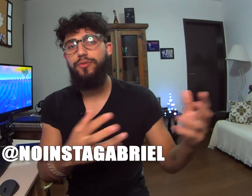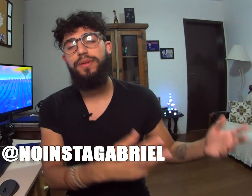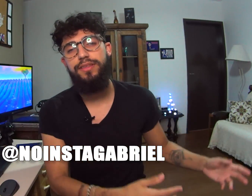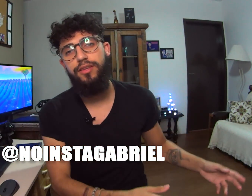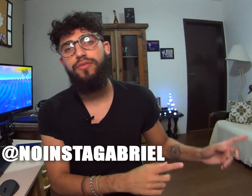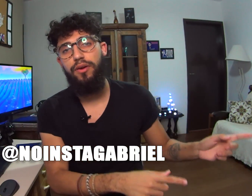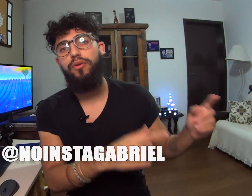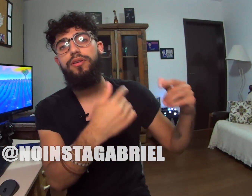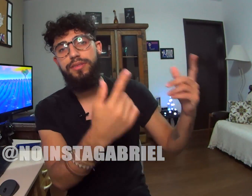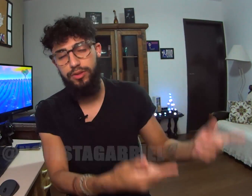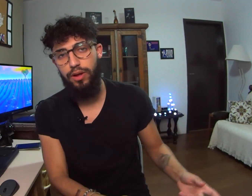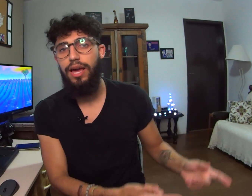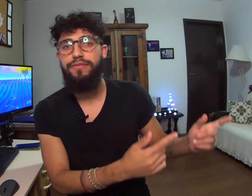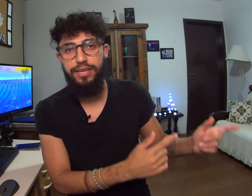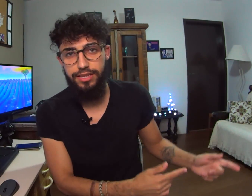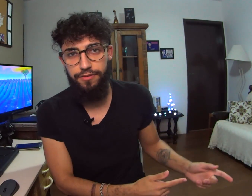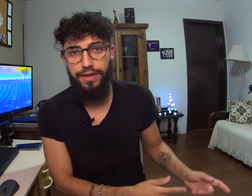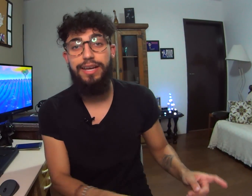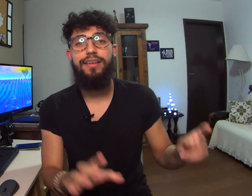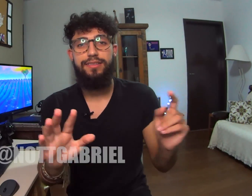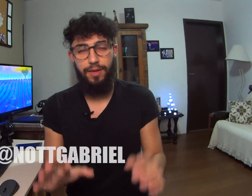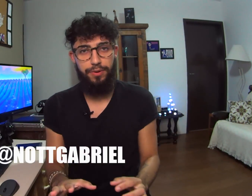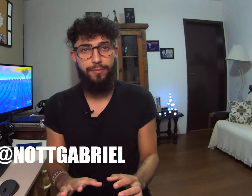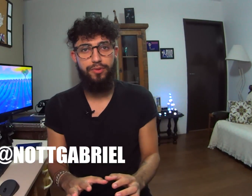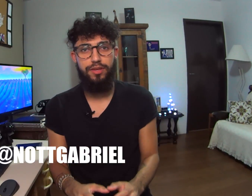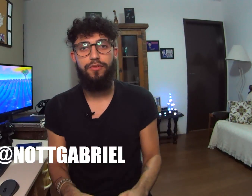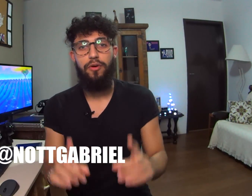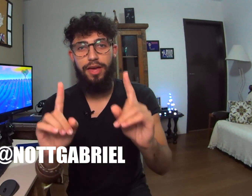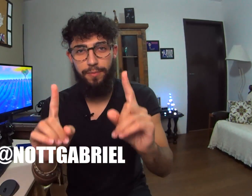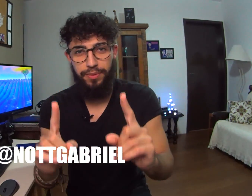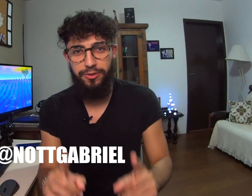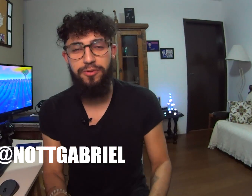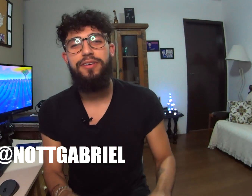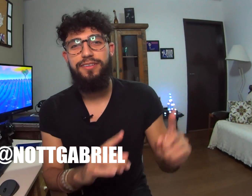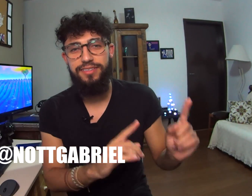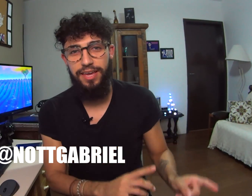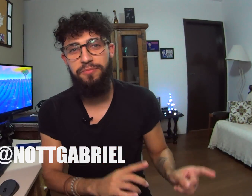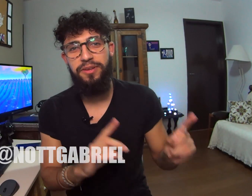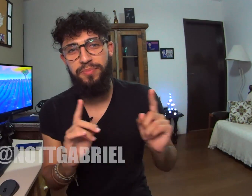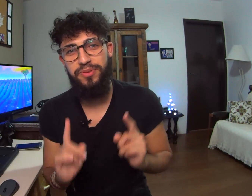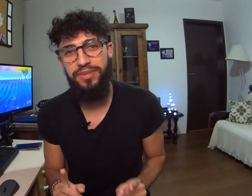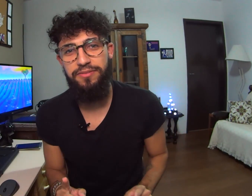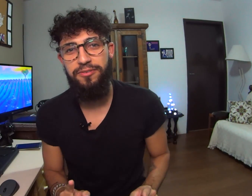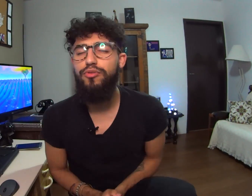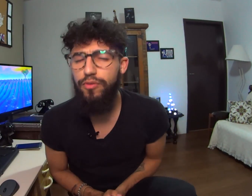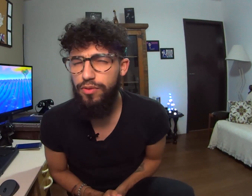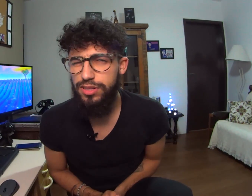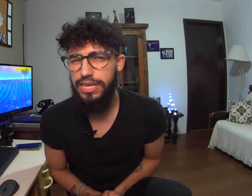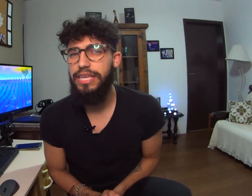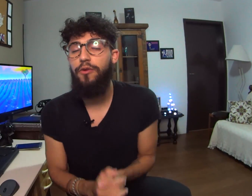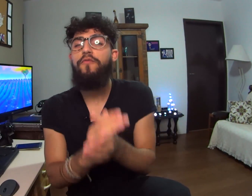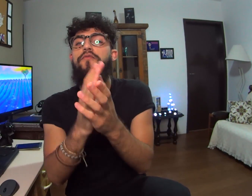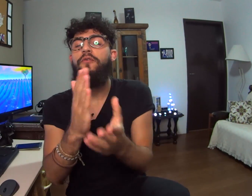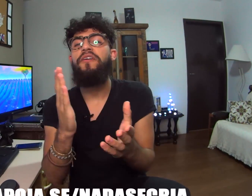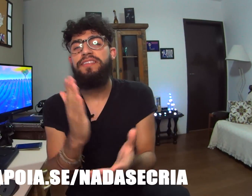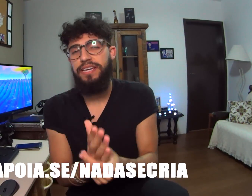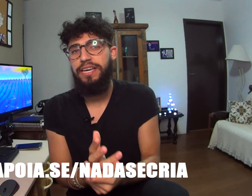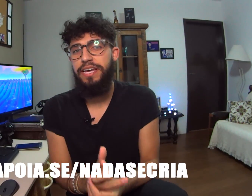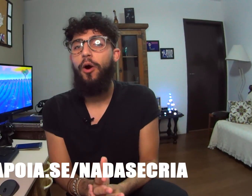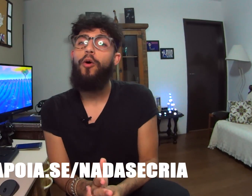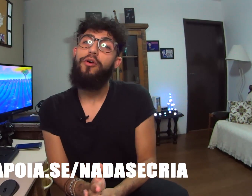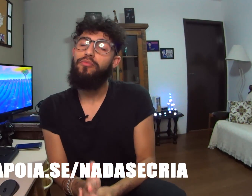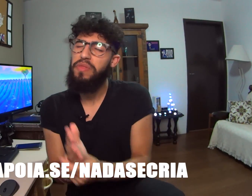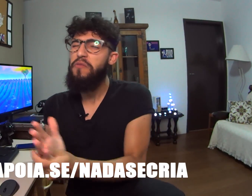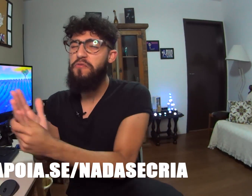sobre aquilo que o presidente falou na sua live da quinta-feira. Sempre que possível. Repito, sempre que possível. Eu não vou dizer que eu vou